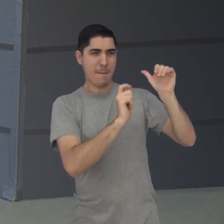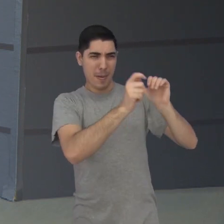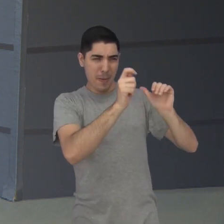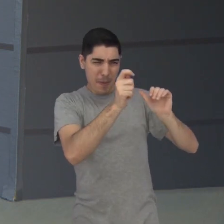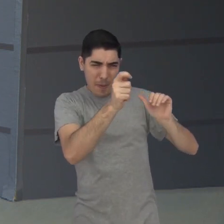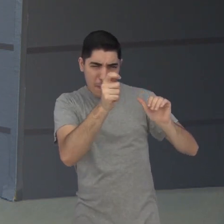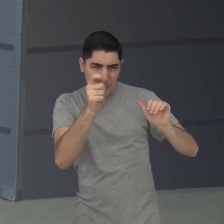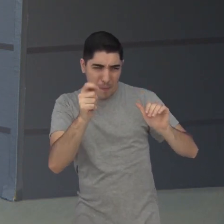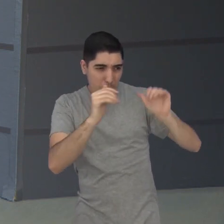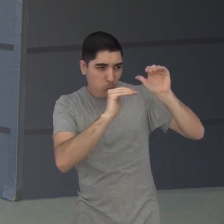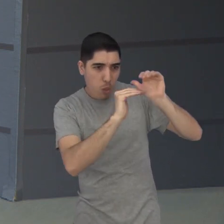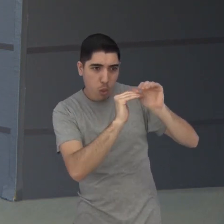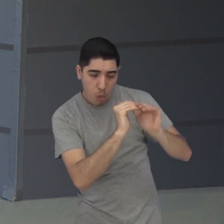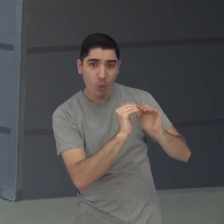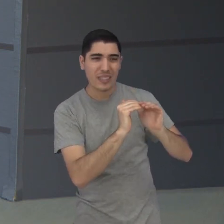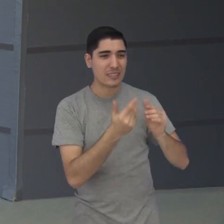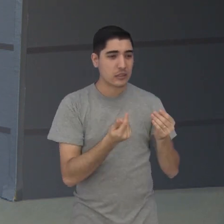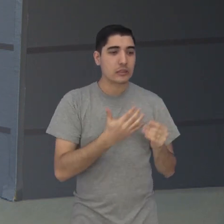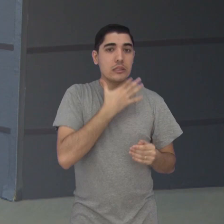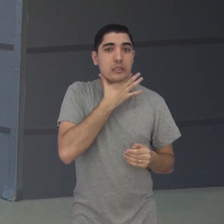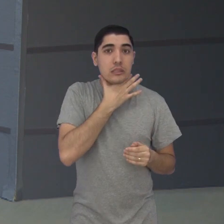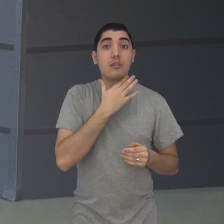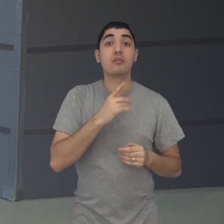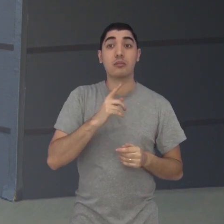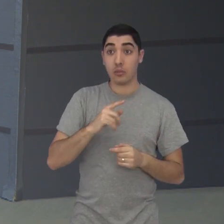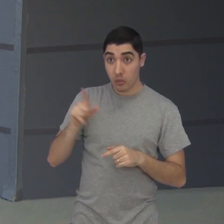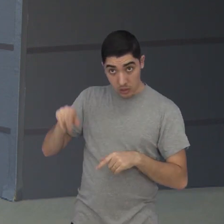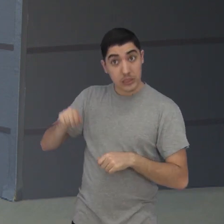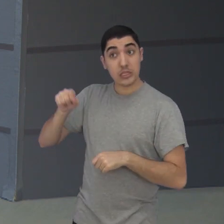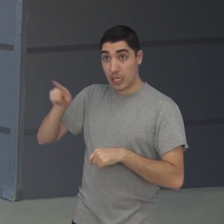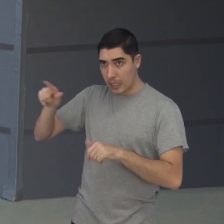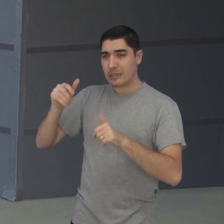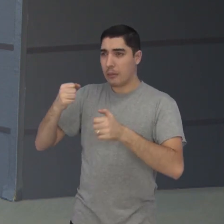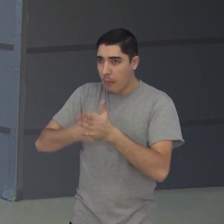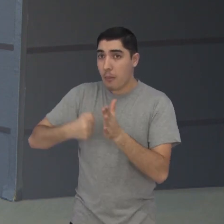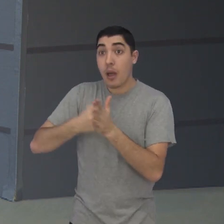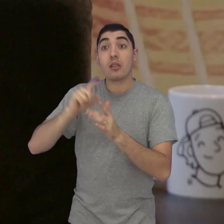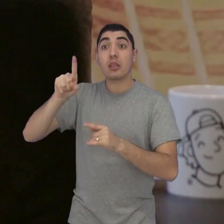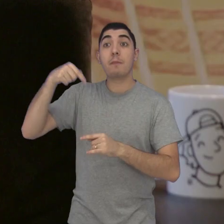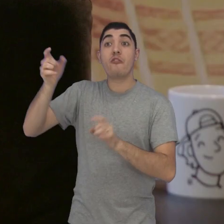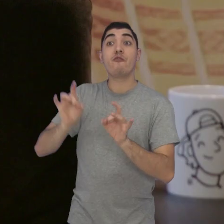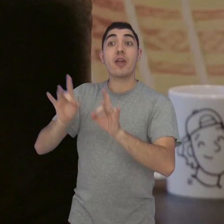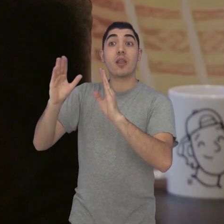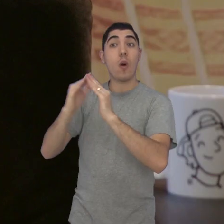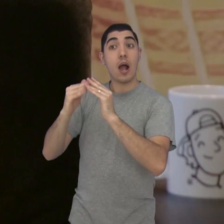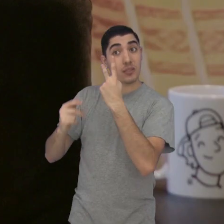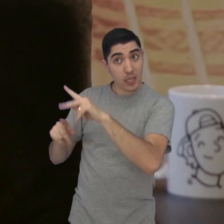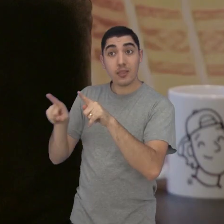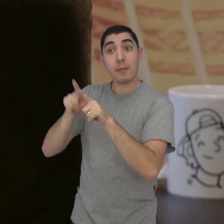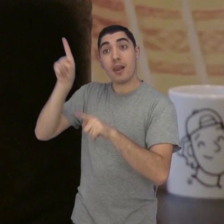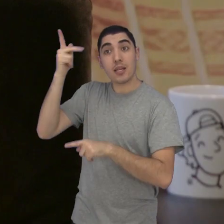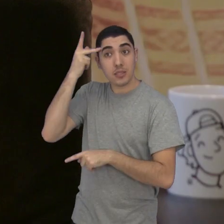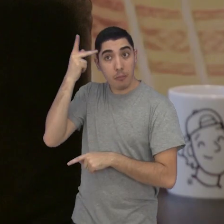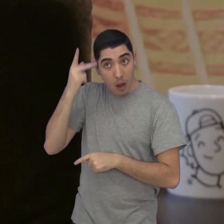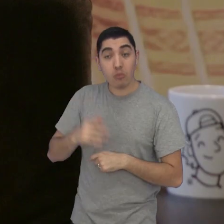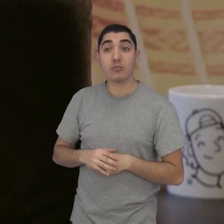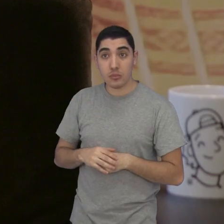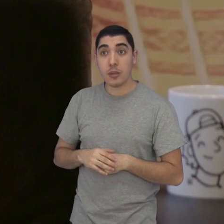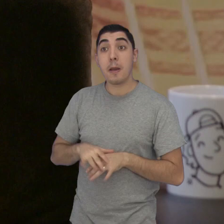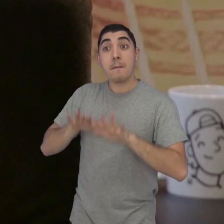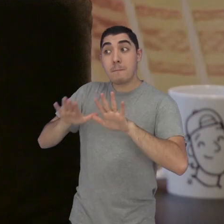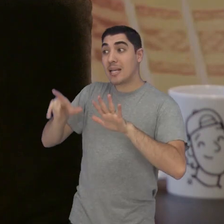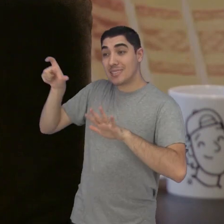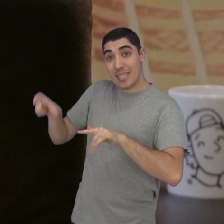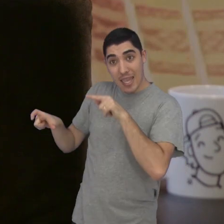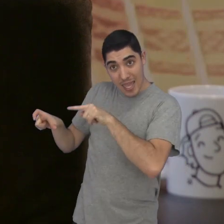uma batalhada. Inclusive vendeu a casa dele. Vendeu a casa. Lá no Itaí Bibi, em São Paulo. Só que acreditando no